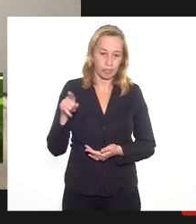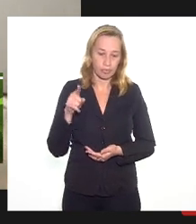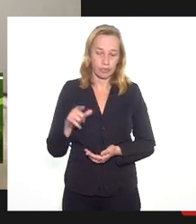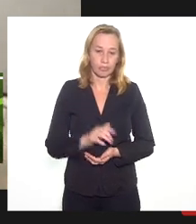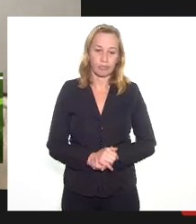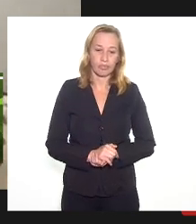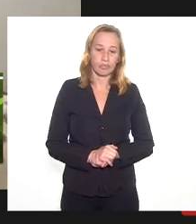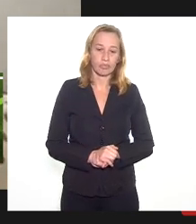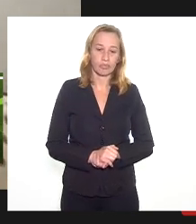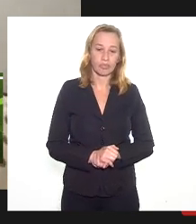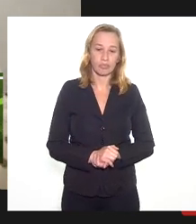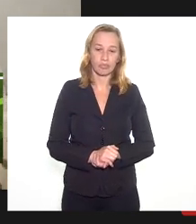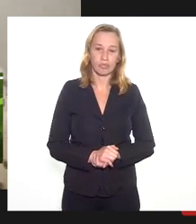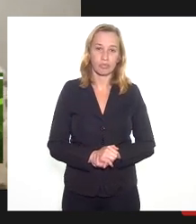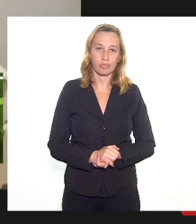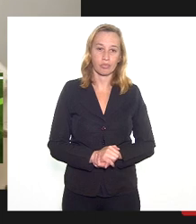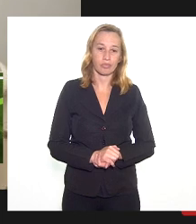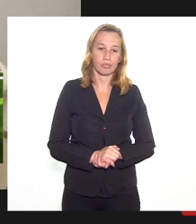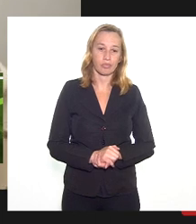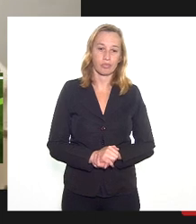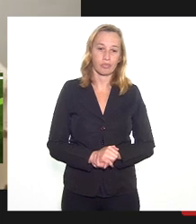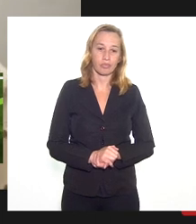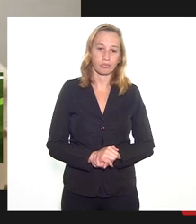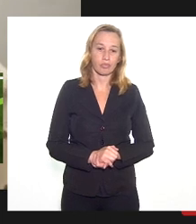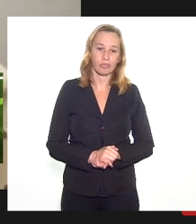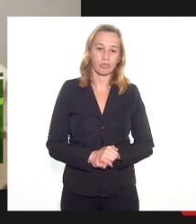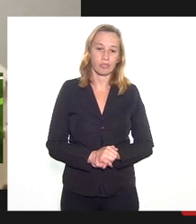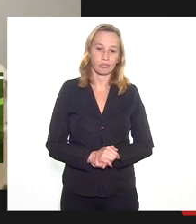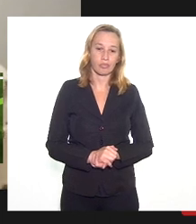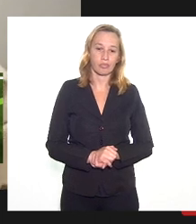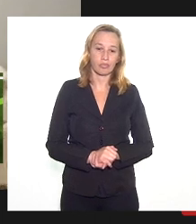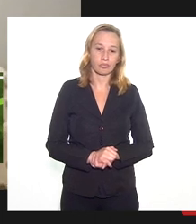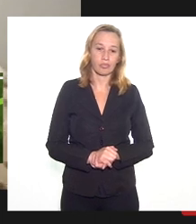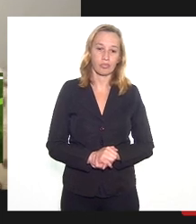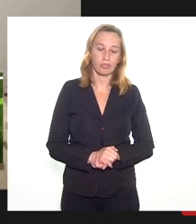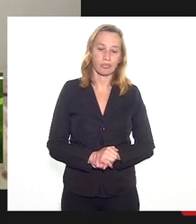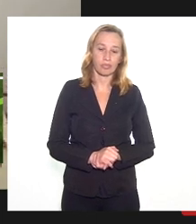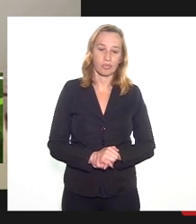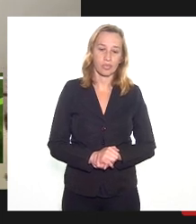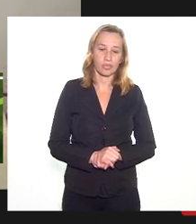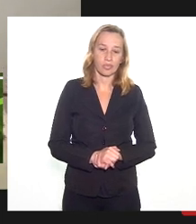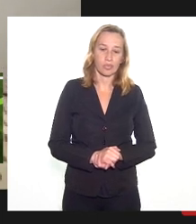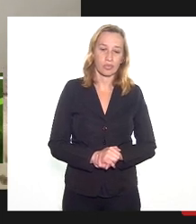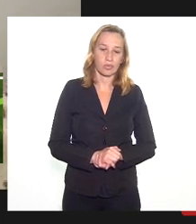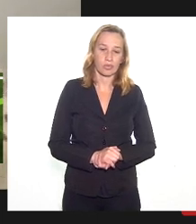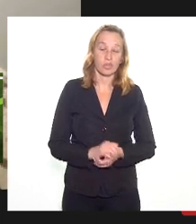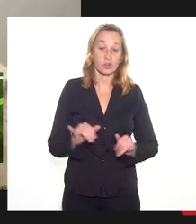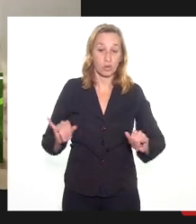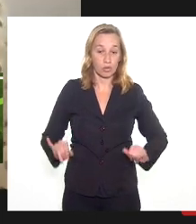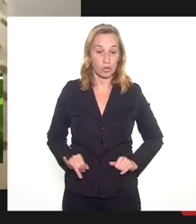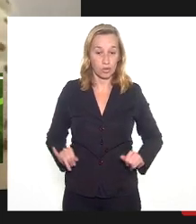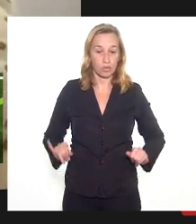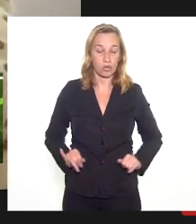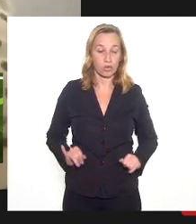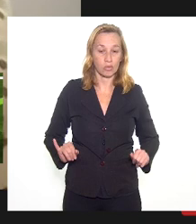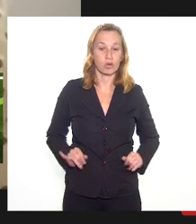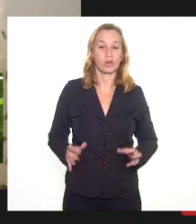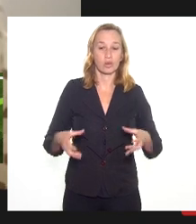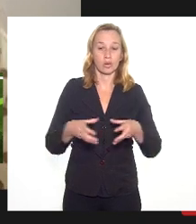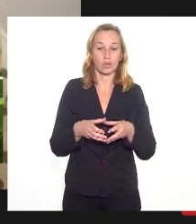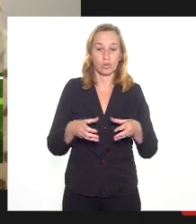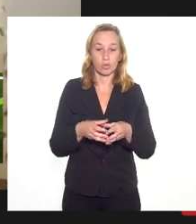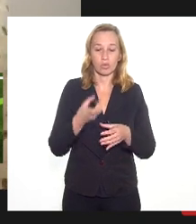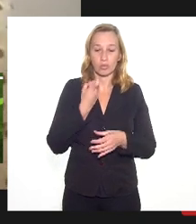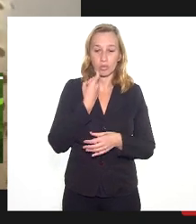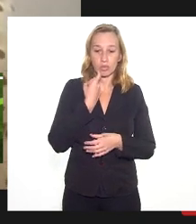uma situação completa de vulnerabilidade das comunidades pesqueiras. Então,